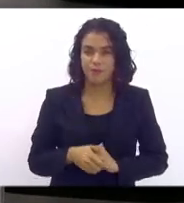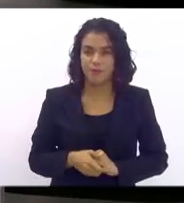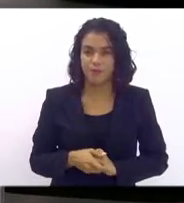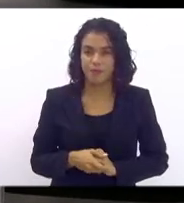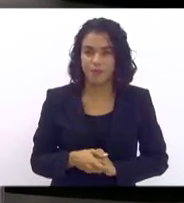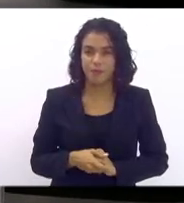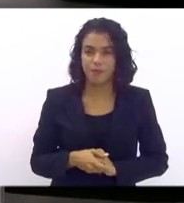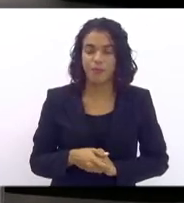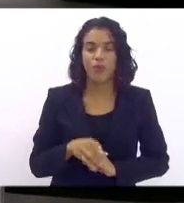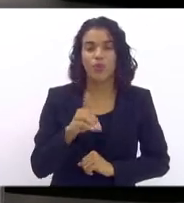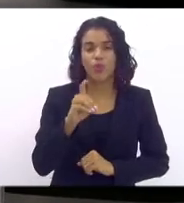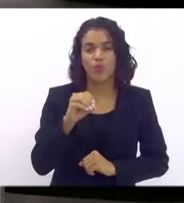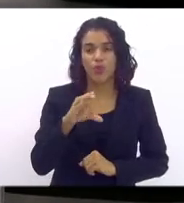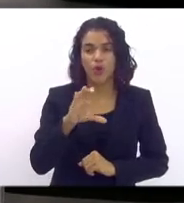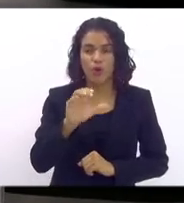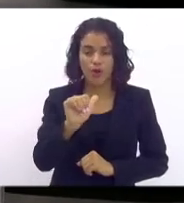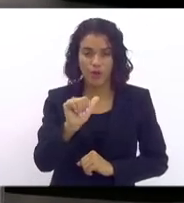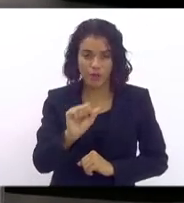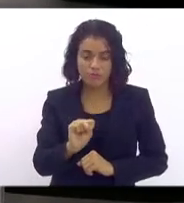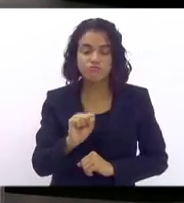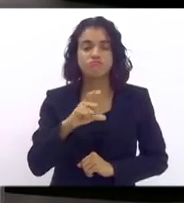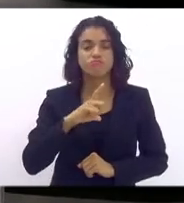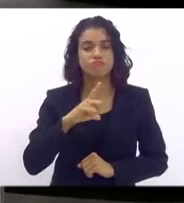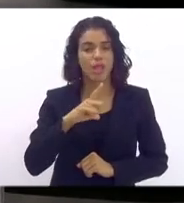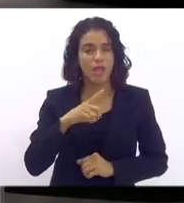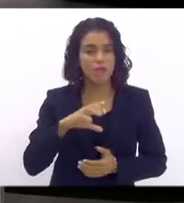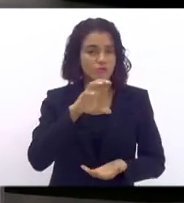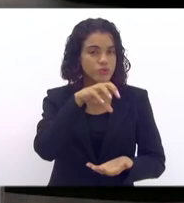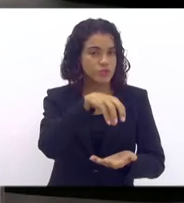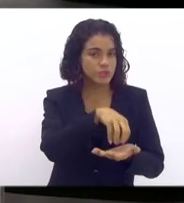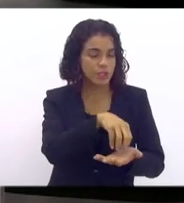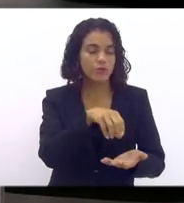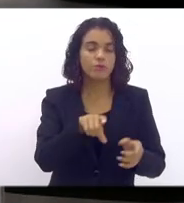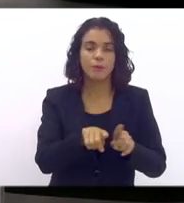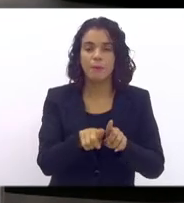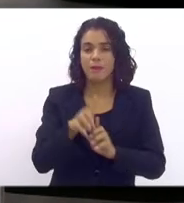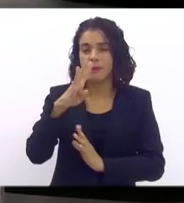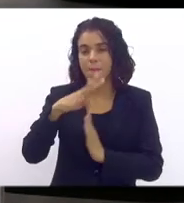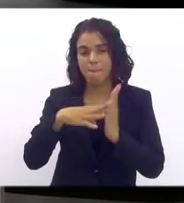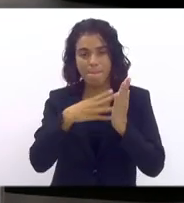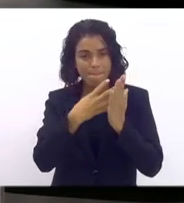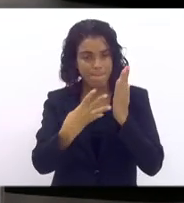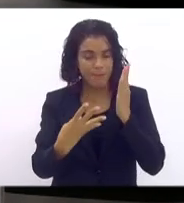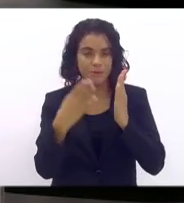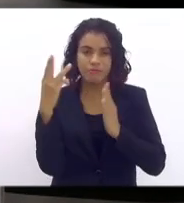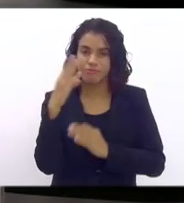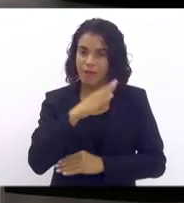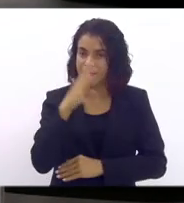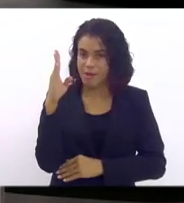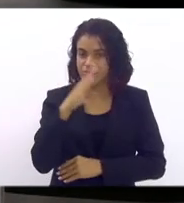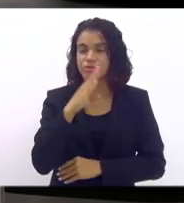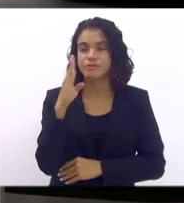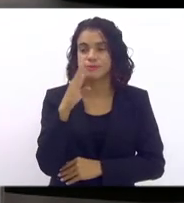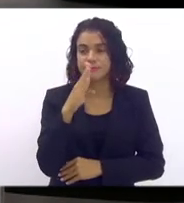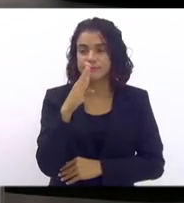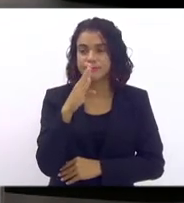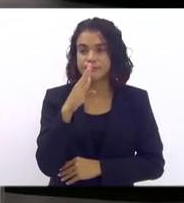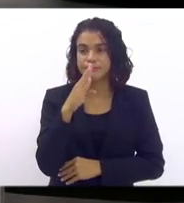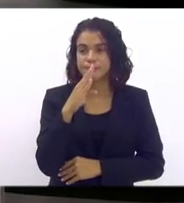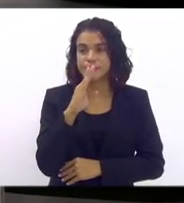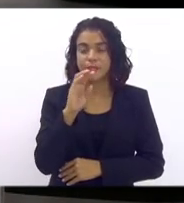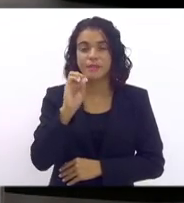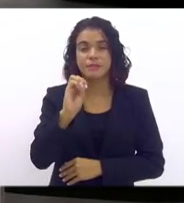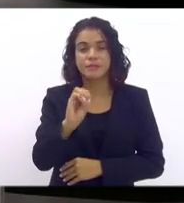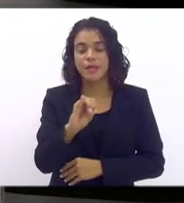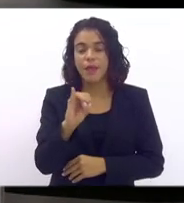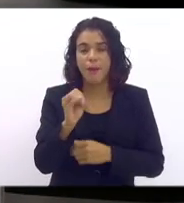Docas já tem o Centro de Atendimento a emergência próprio e já tem um plano de emergência para atuar no cenário de emergência caso alguma